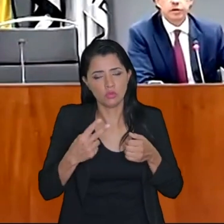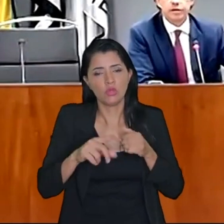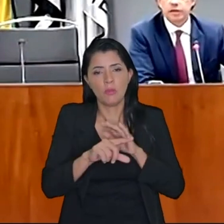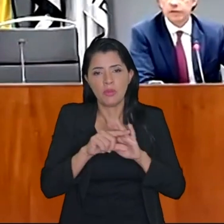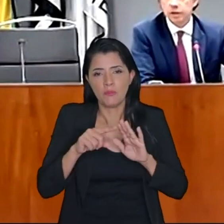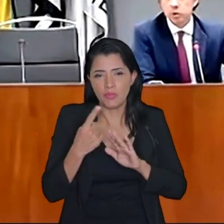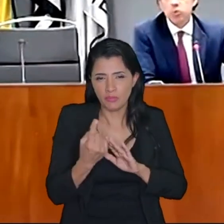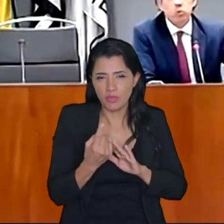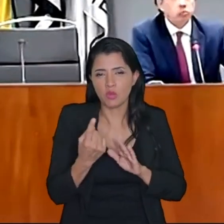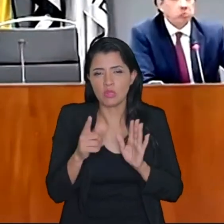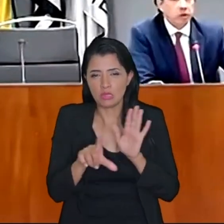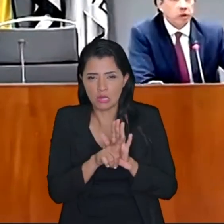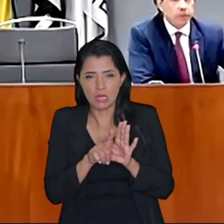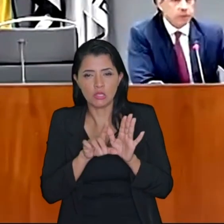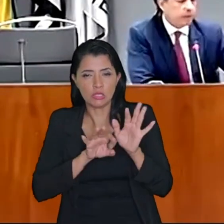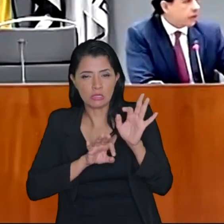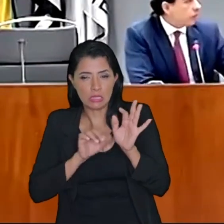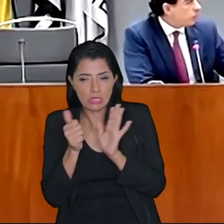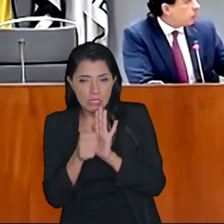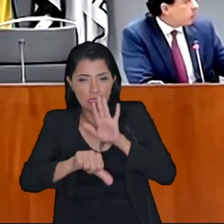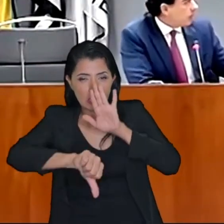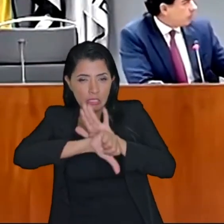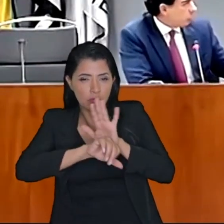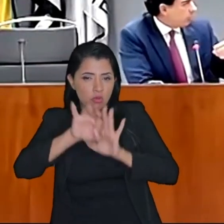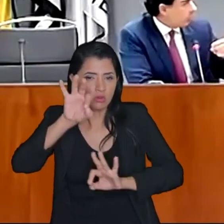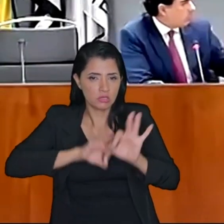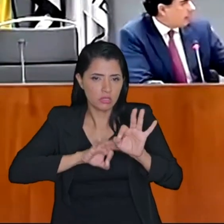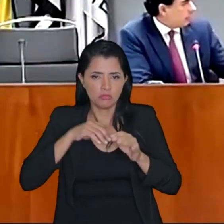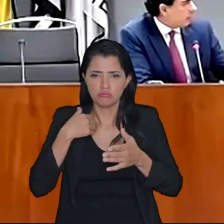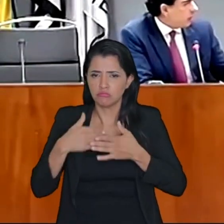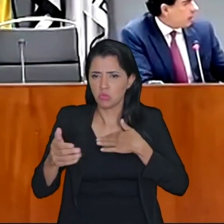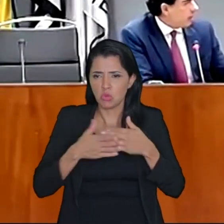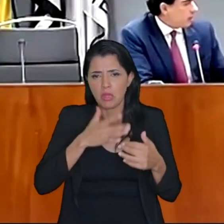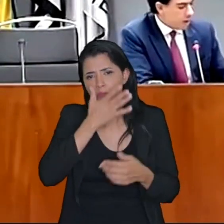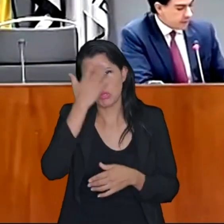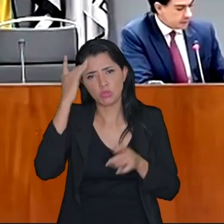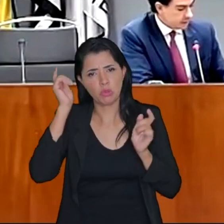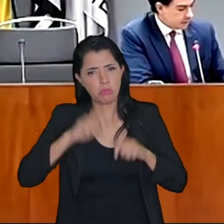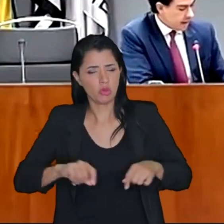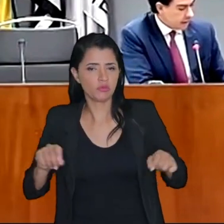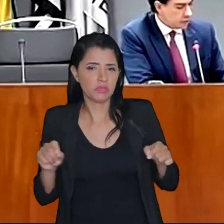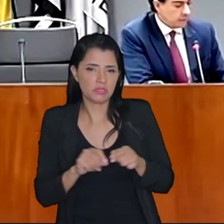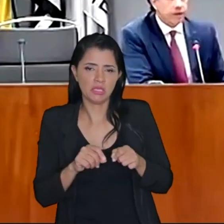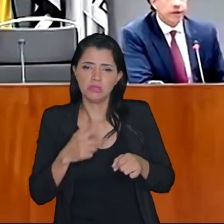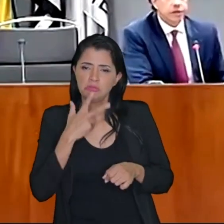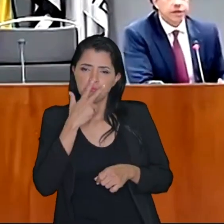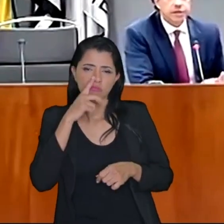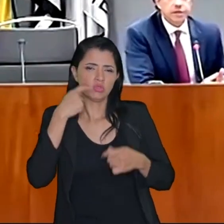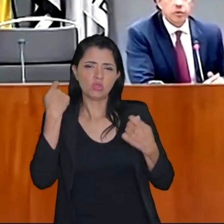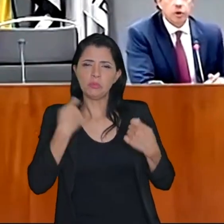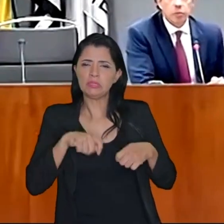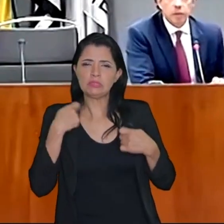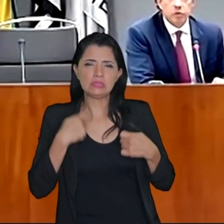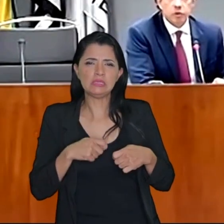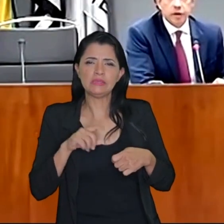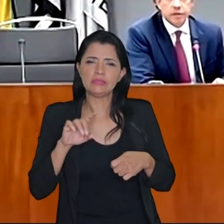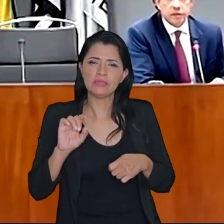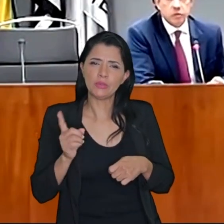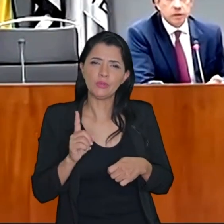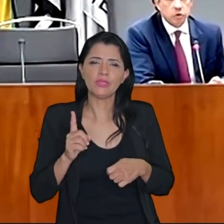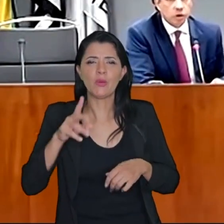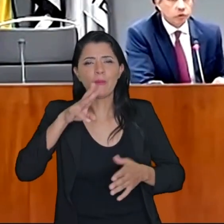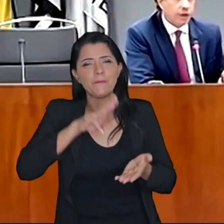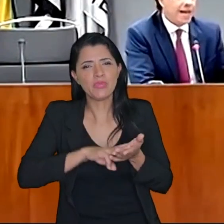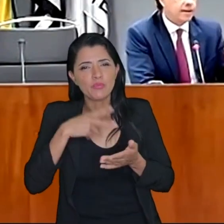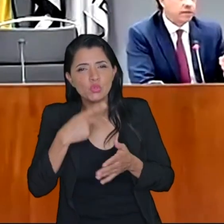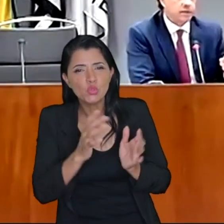da Lei de Crime Organizado, é crime comum, pode ser praticado por qualquer pessoa. Então, me parece que não há necessidade de que seja ou não membro da